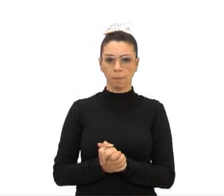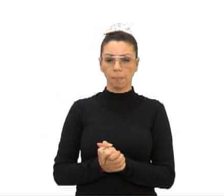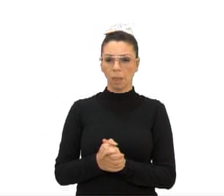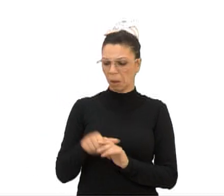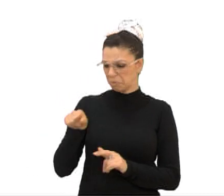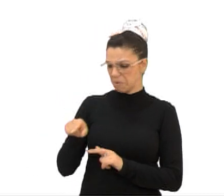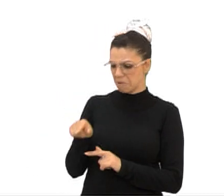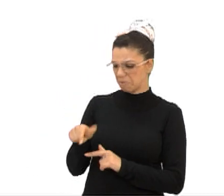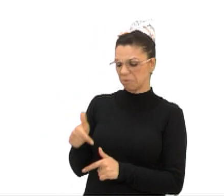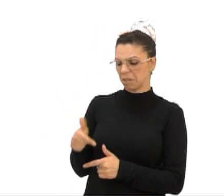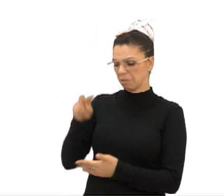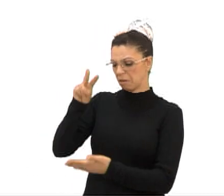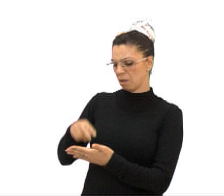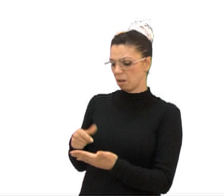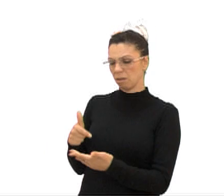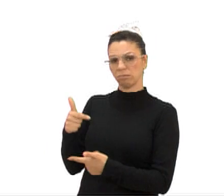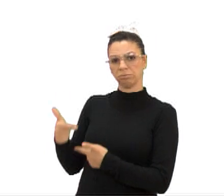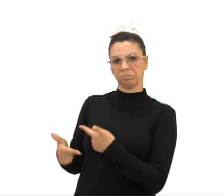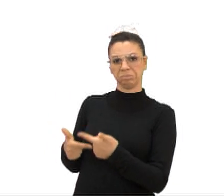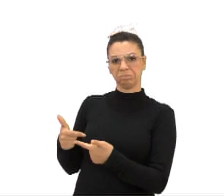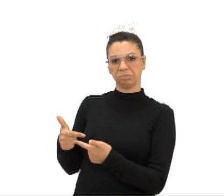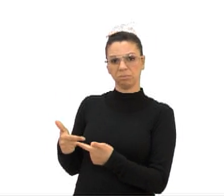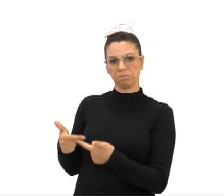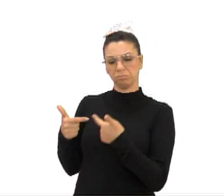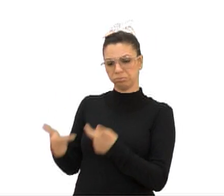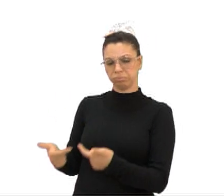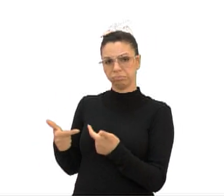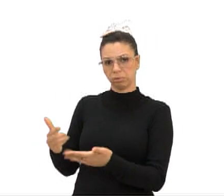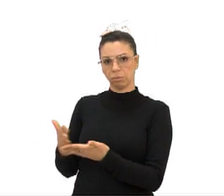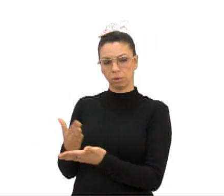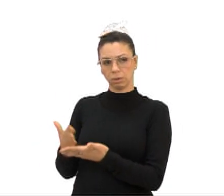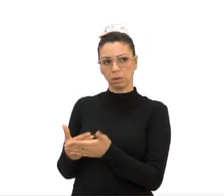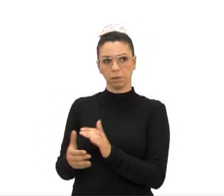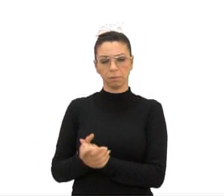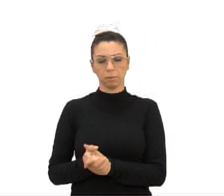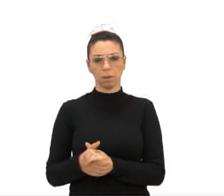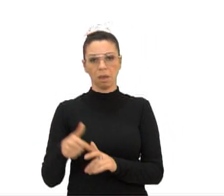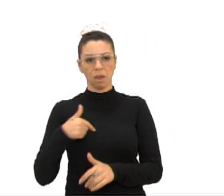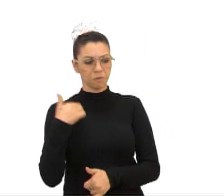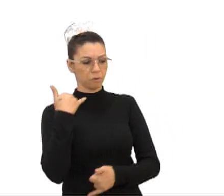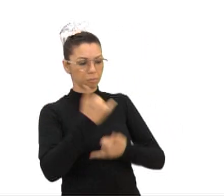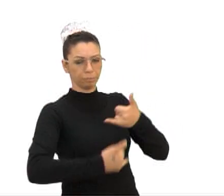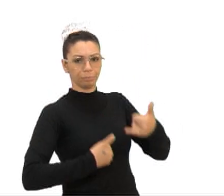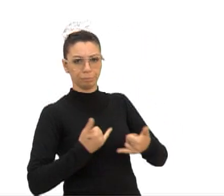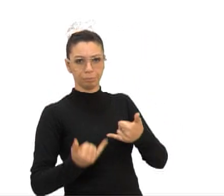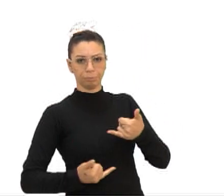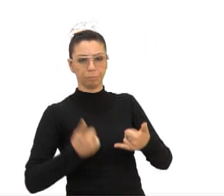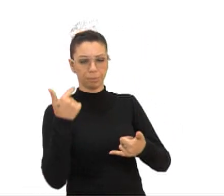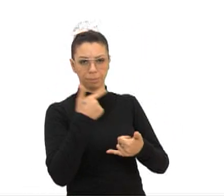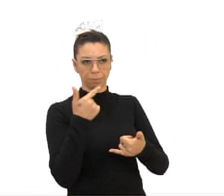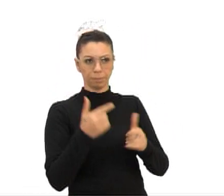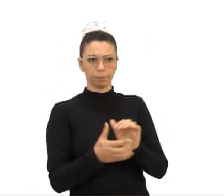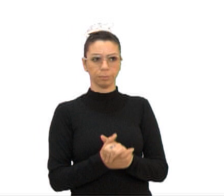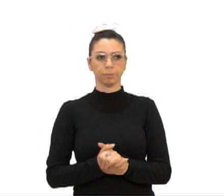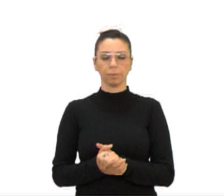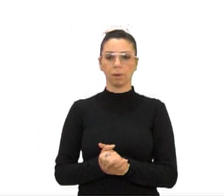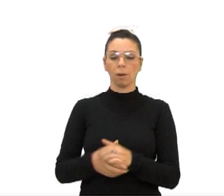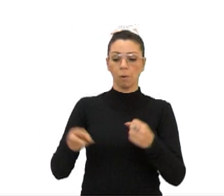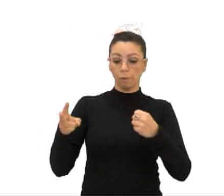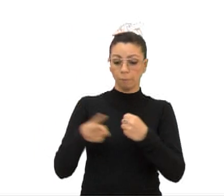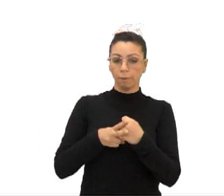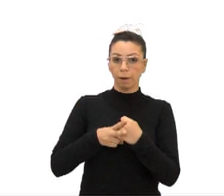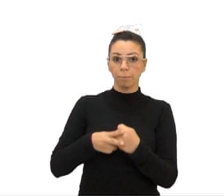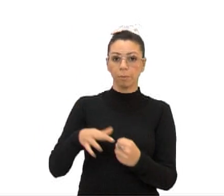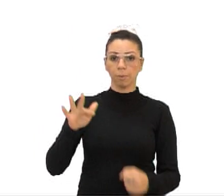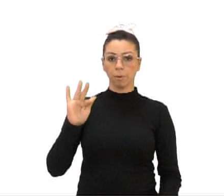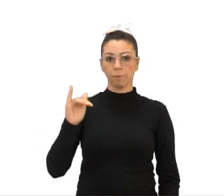chato, eu vou fazer algo divertido, certo? A gente já viu esse trecho. O verbo ficar, ó, enquanto você fica lendo, o verbo